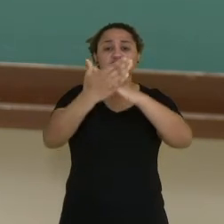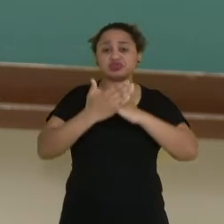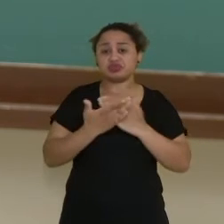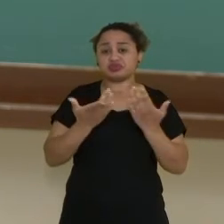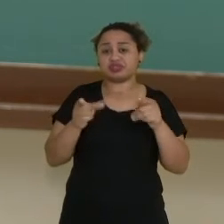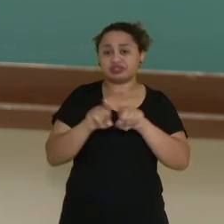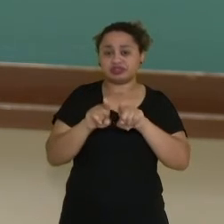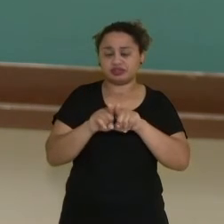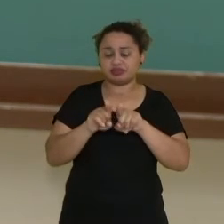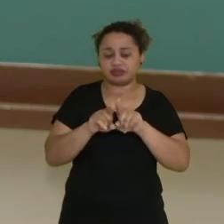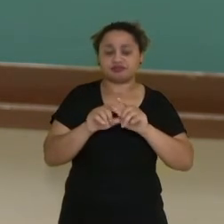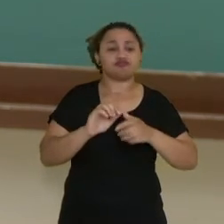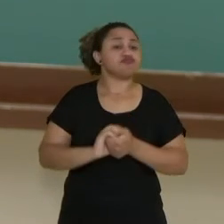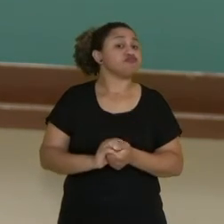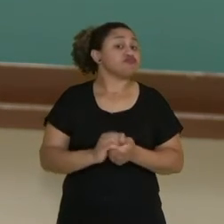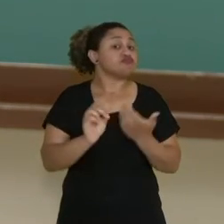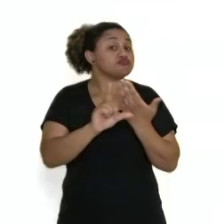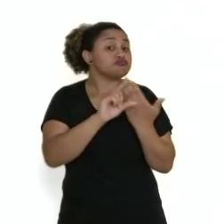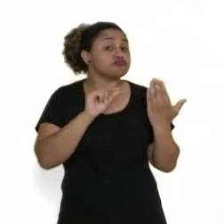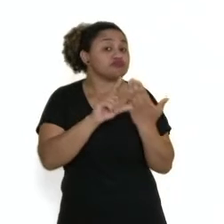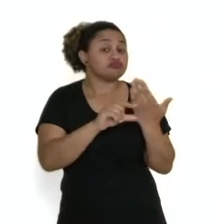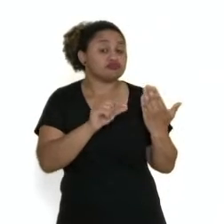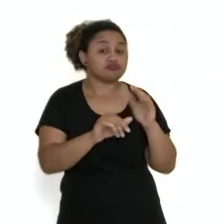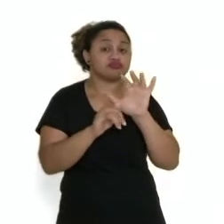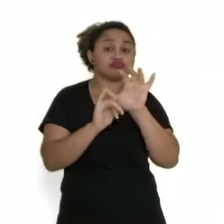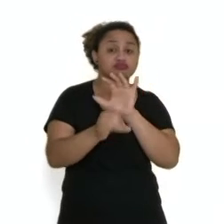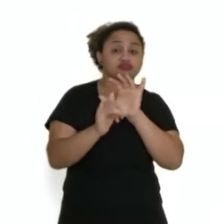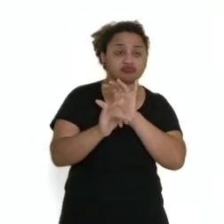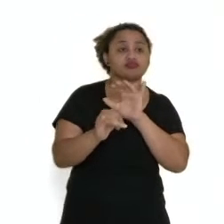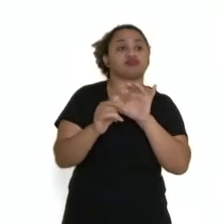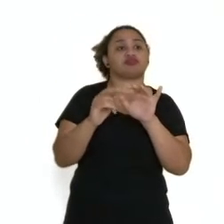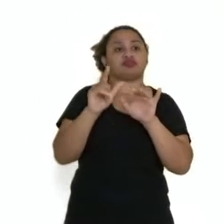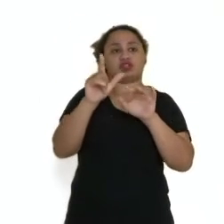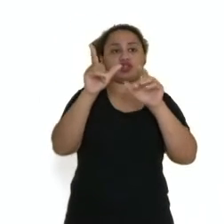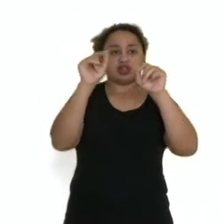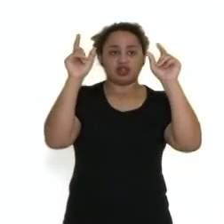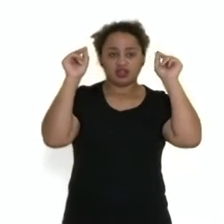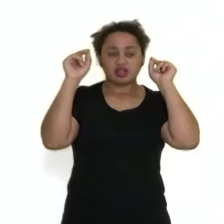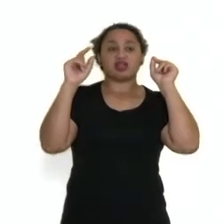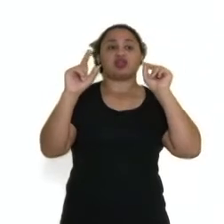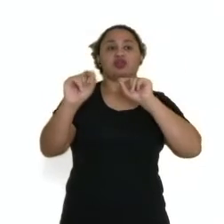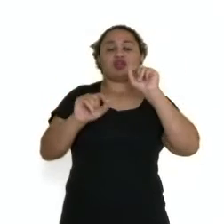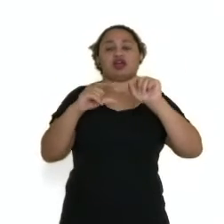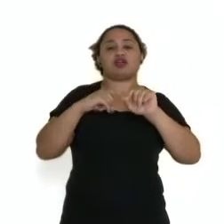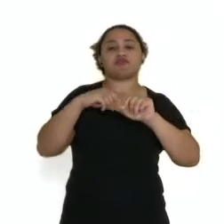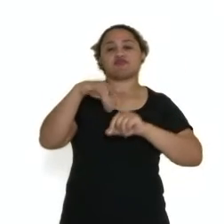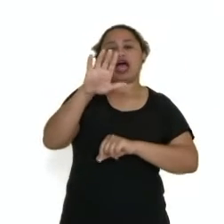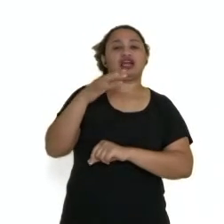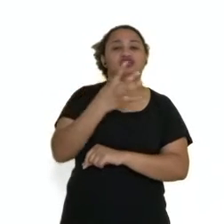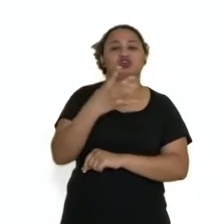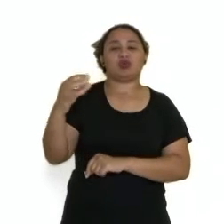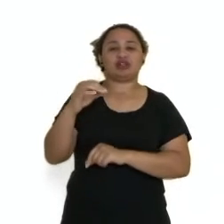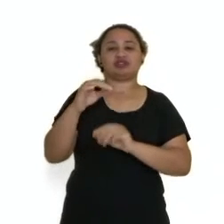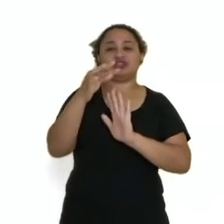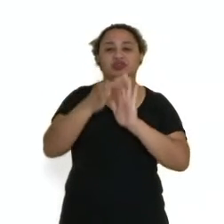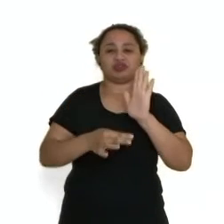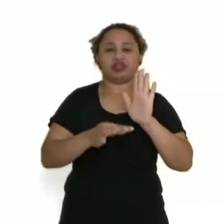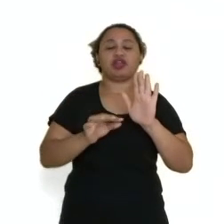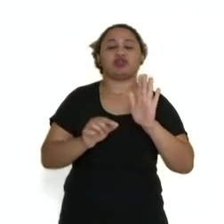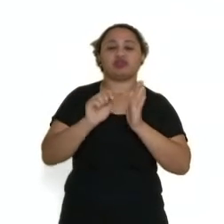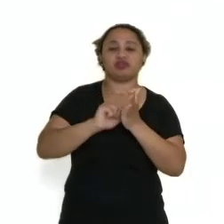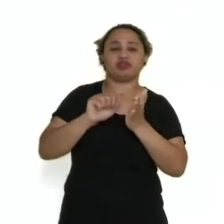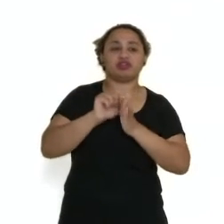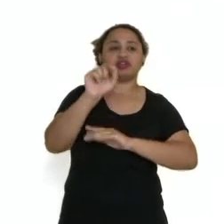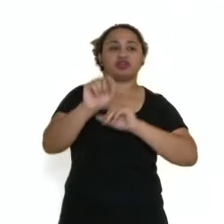aos autores de fábulas, nós podemos ter na Grécia Antiga, com mais de 400 fábulas, por exemplo,